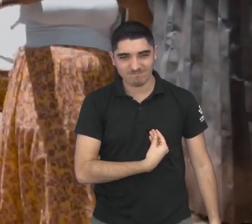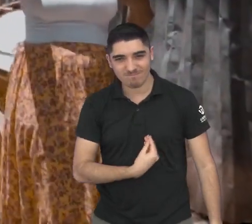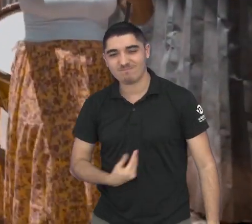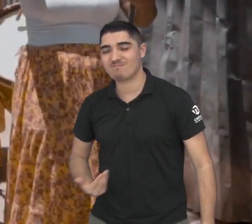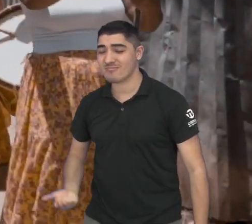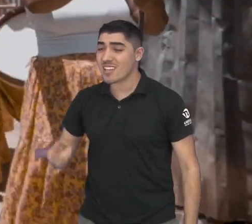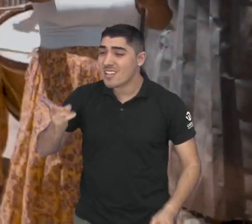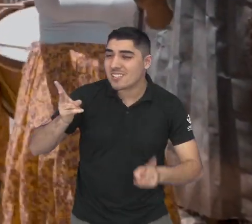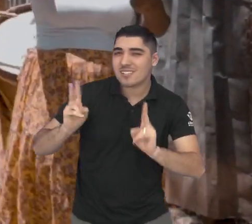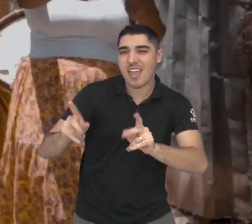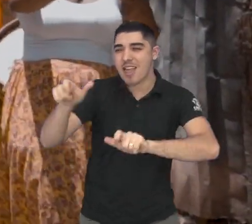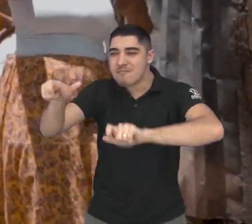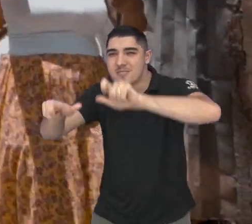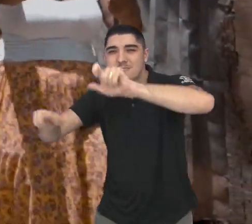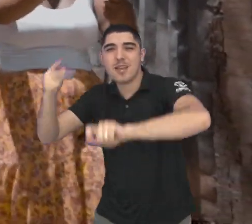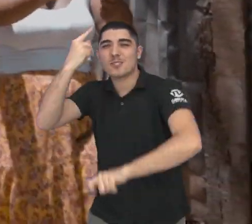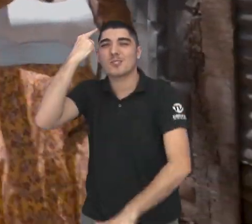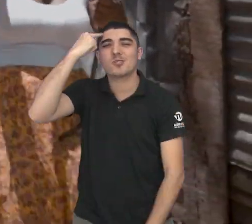Pra me